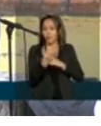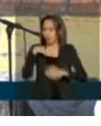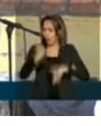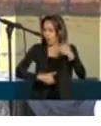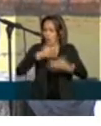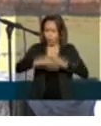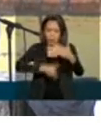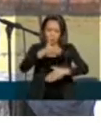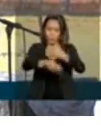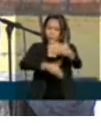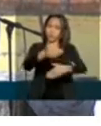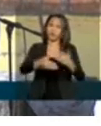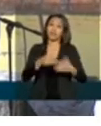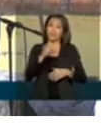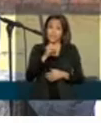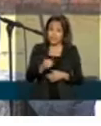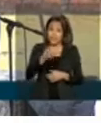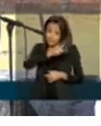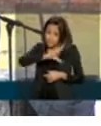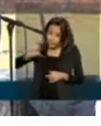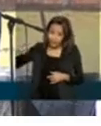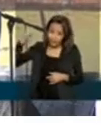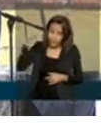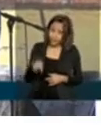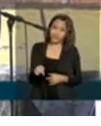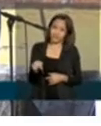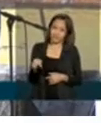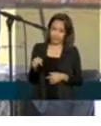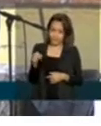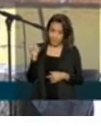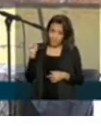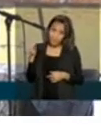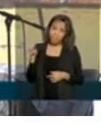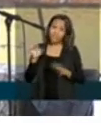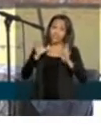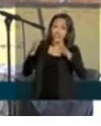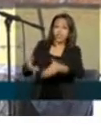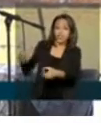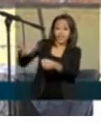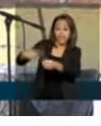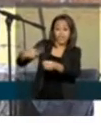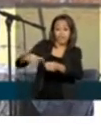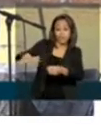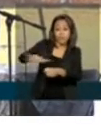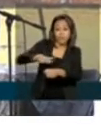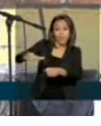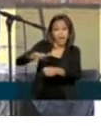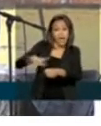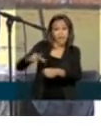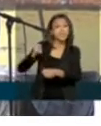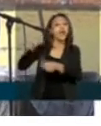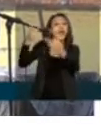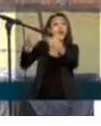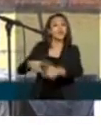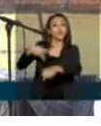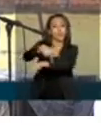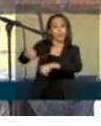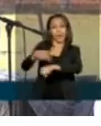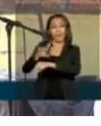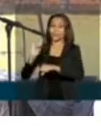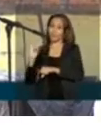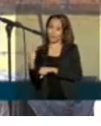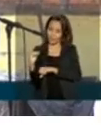nós sairmos daqui, presidente, de Corumbá, o senhor chega a Santa Cruz de la Sierra e a Cochabamba, na Bolívia, país vizinho,